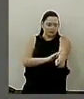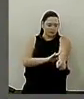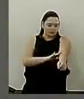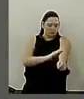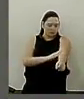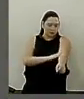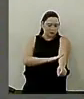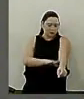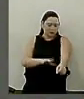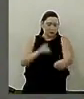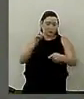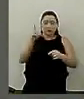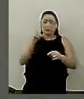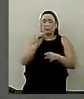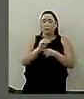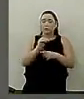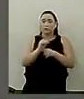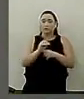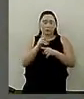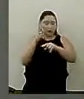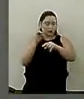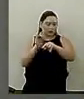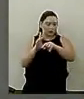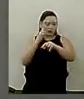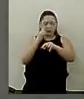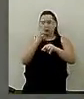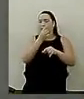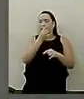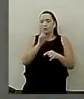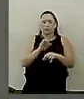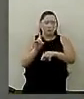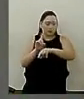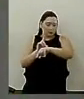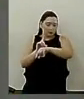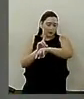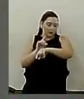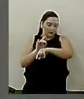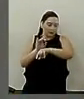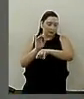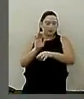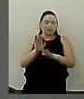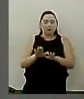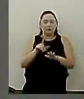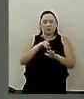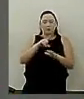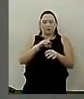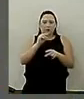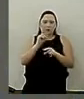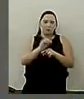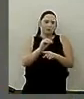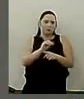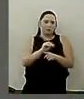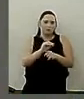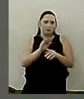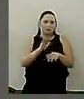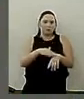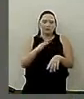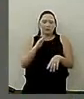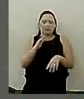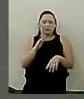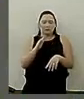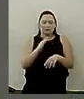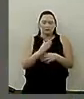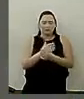dos nossos olhos, Deus cuida além e muito mais do que os nossos olhos podem ver. Ele